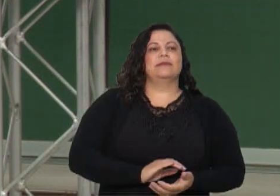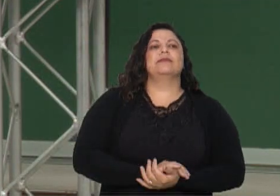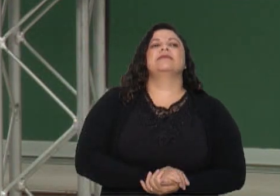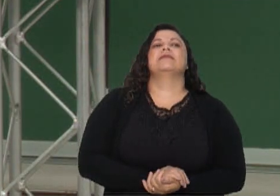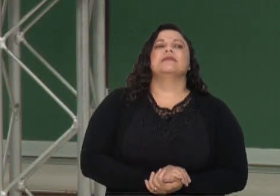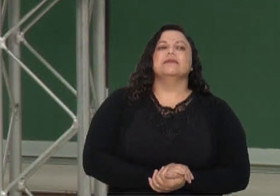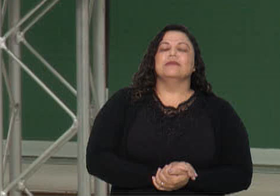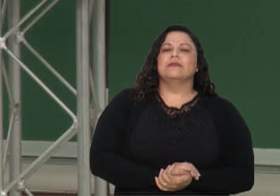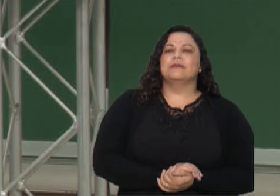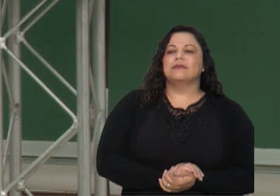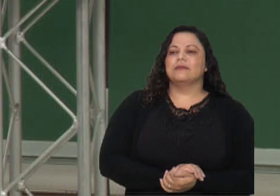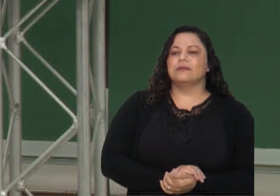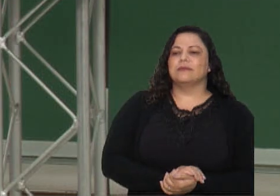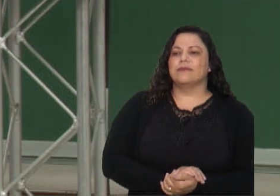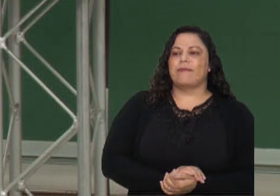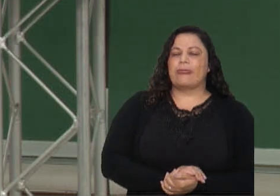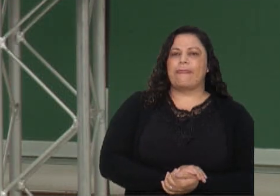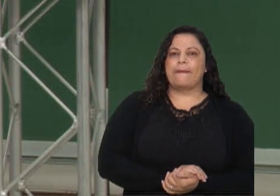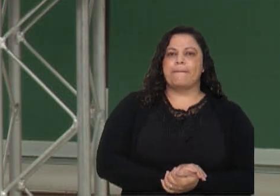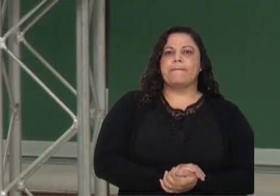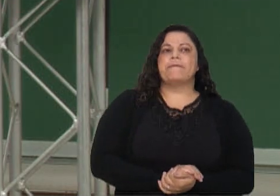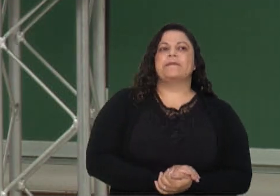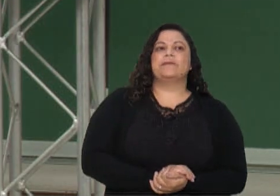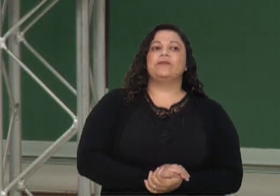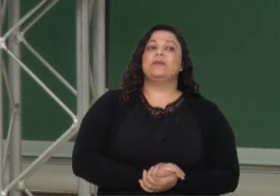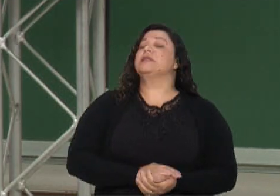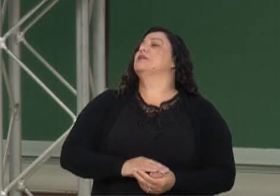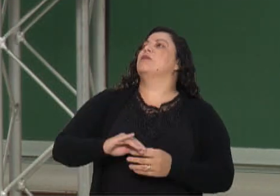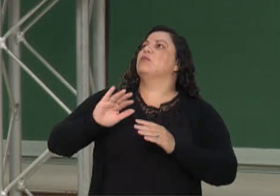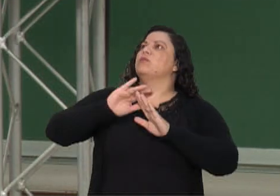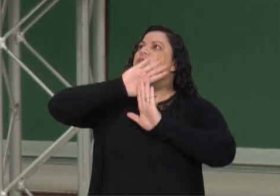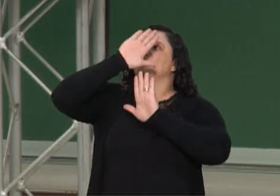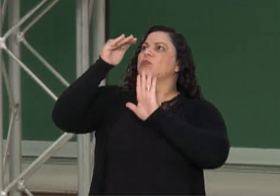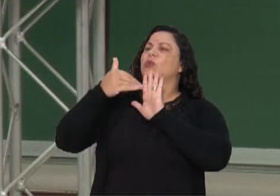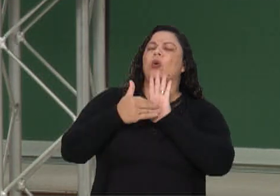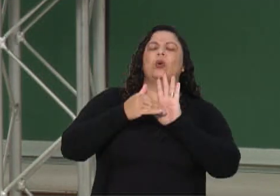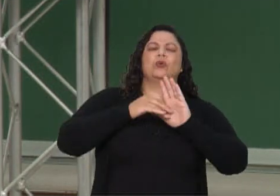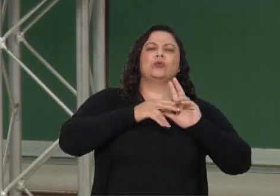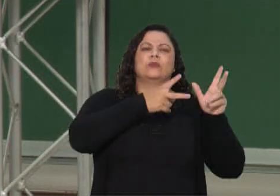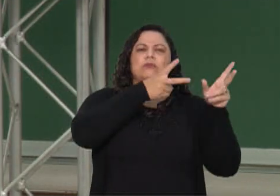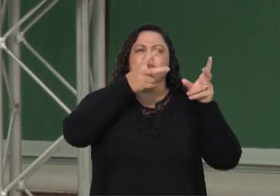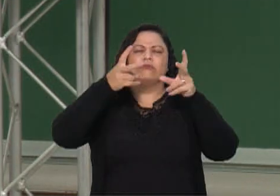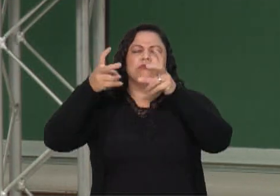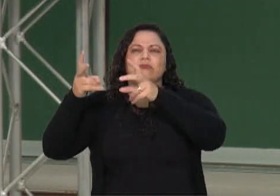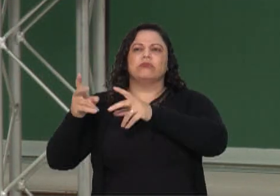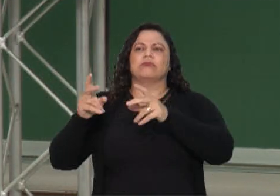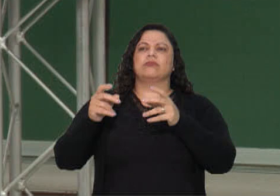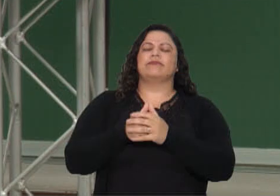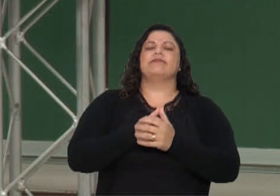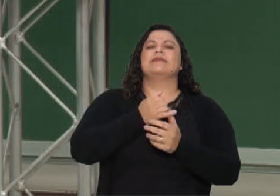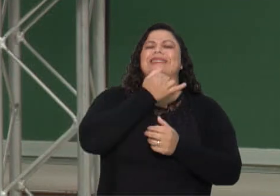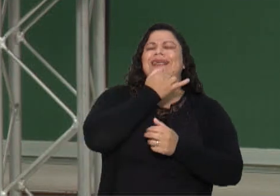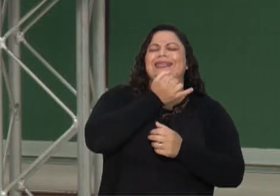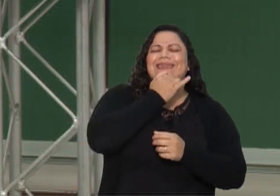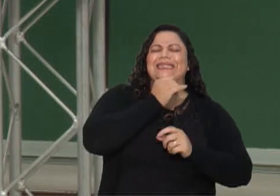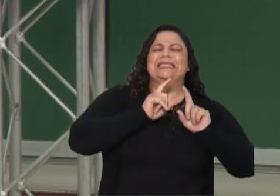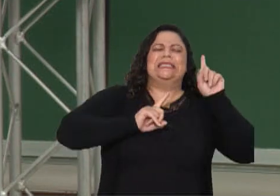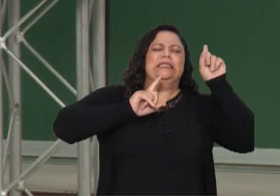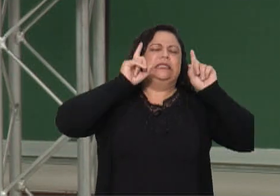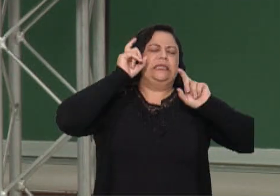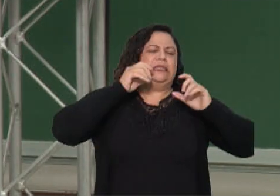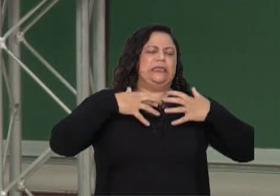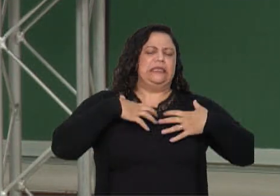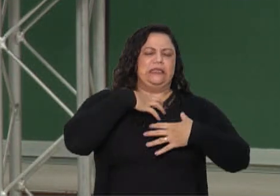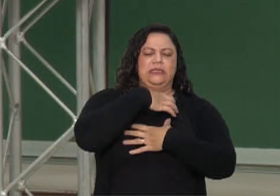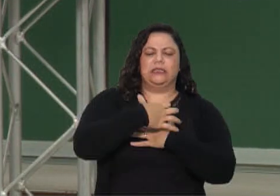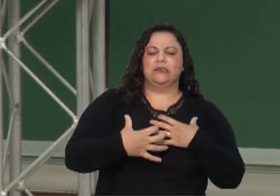Uma curiosidade para vocês. Então, mostra aqui todo esse conflito, toda essa tristeza, desespero, desconforto,